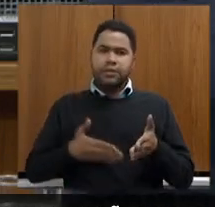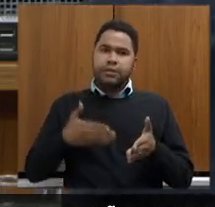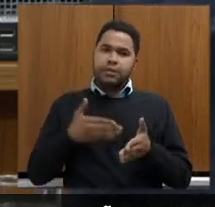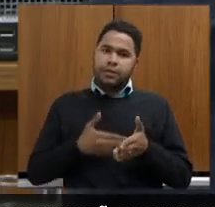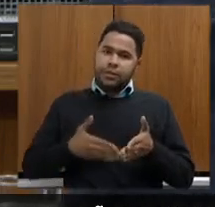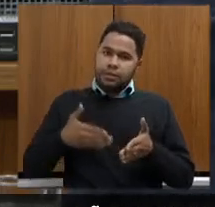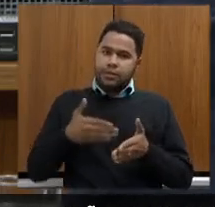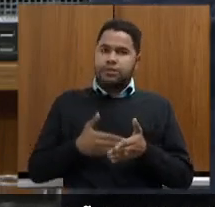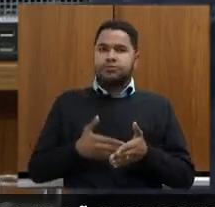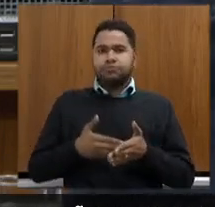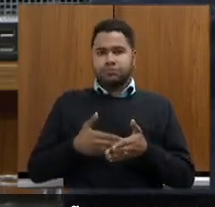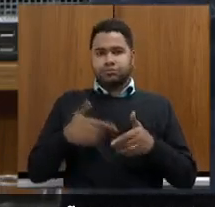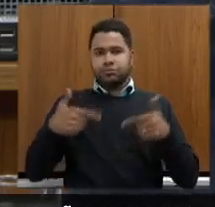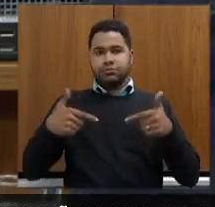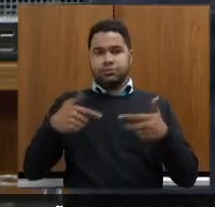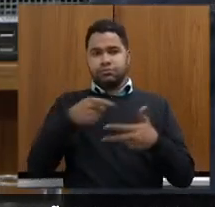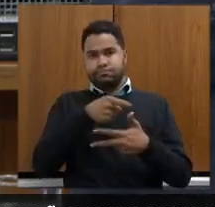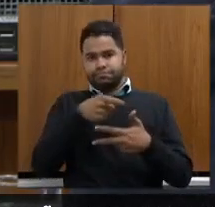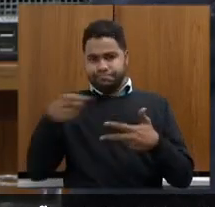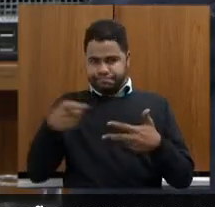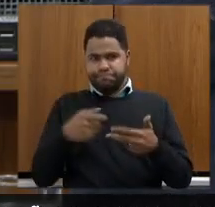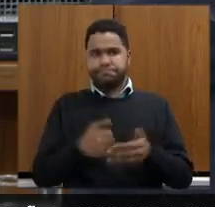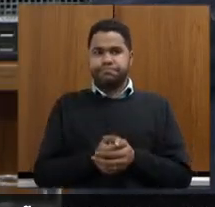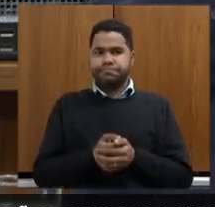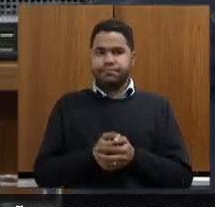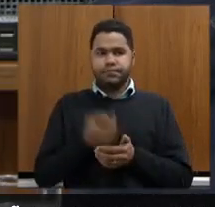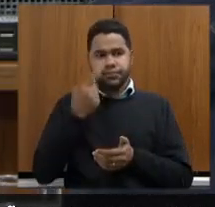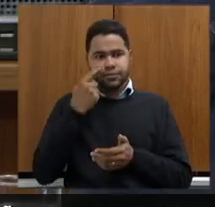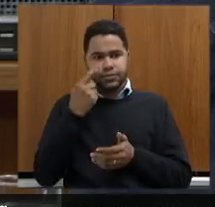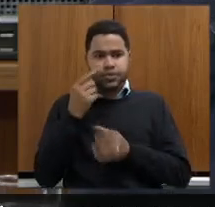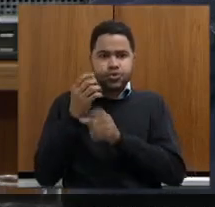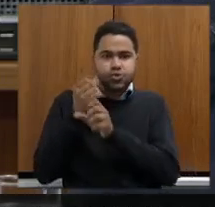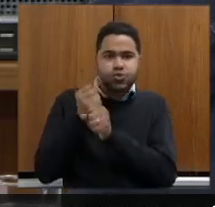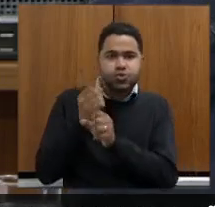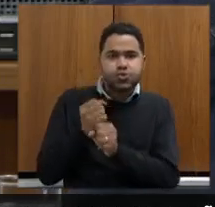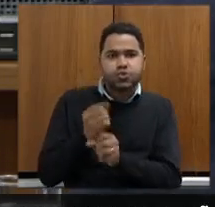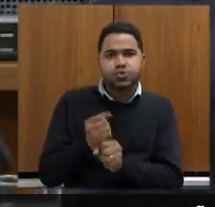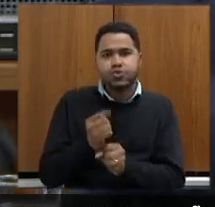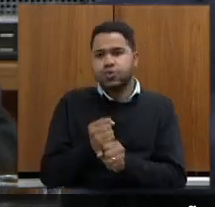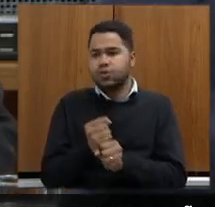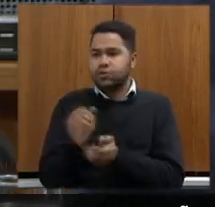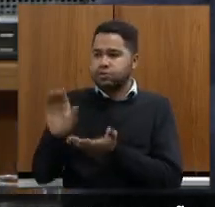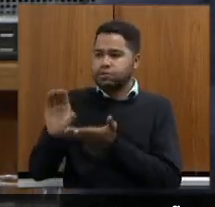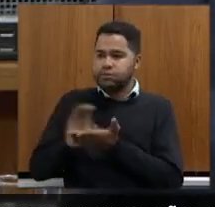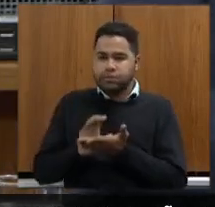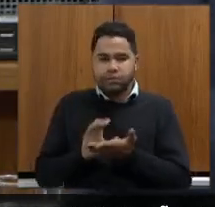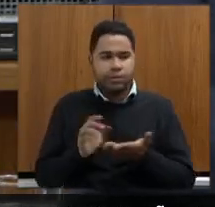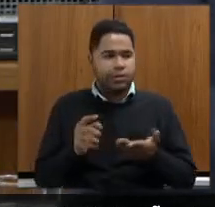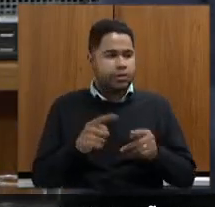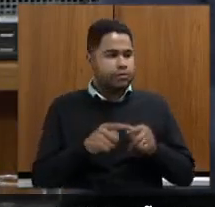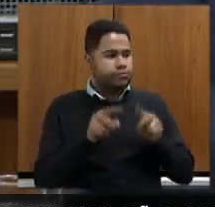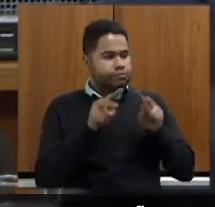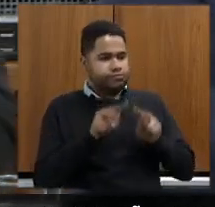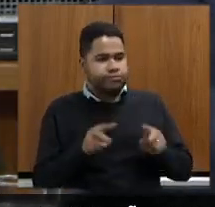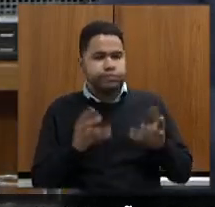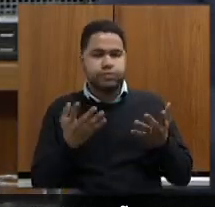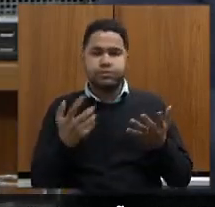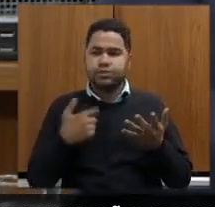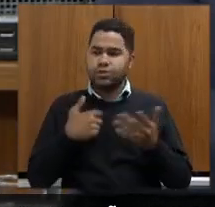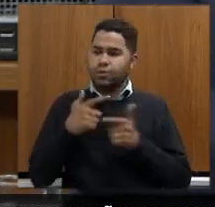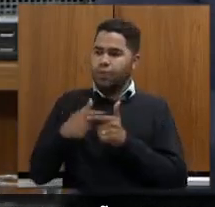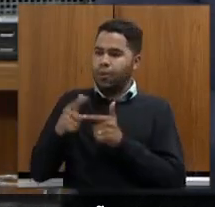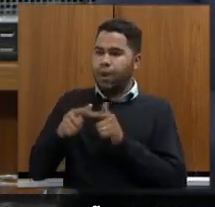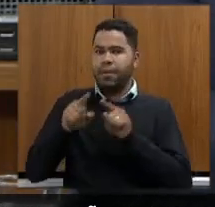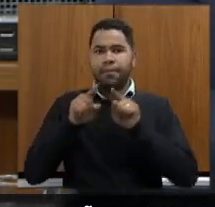está no executivo que está na na contagem de centavos de arrecadação de visualização e